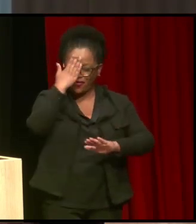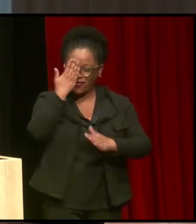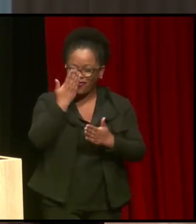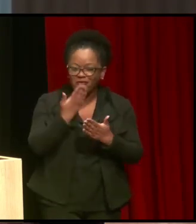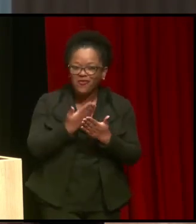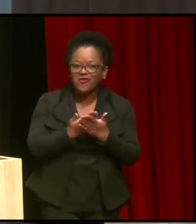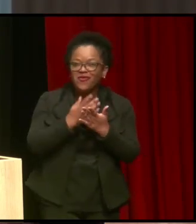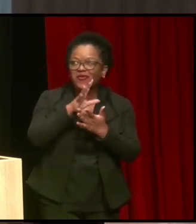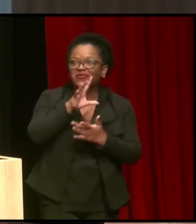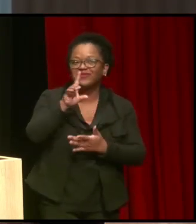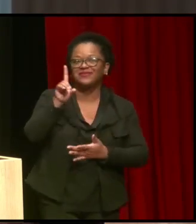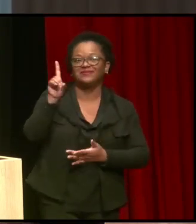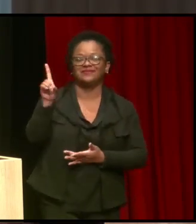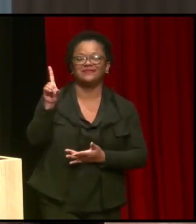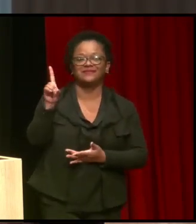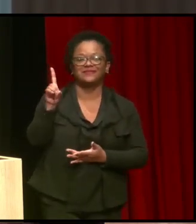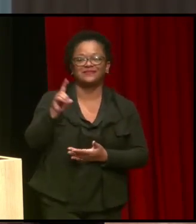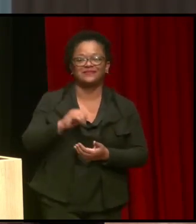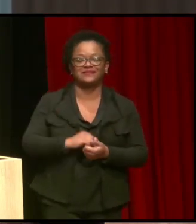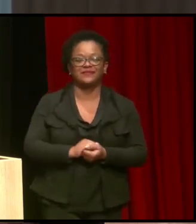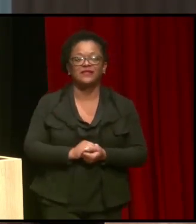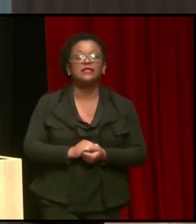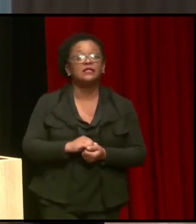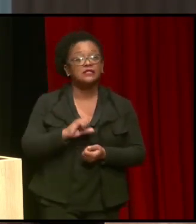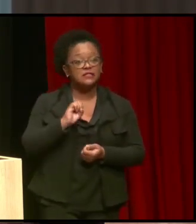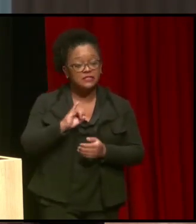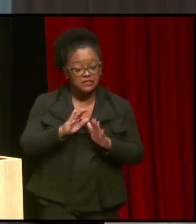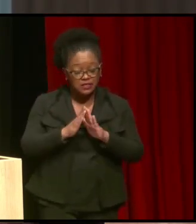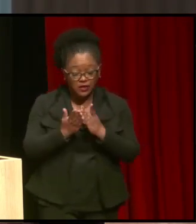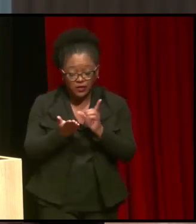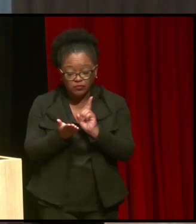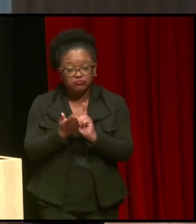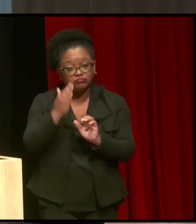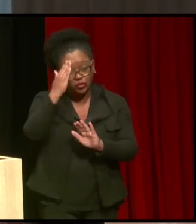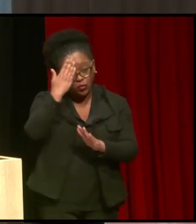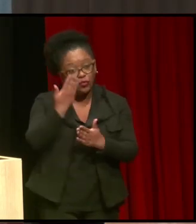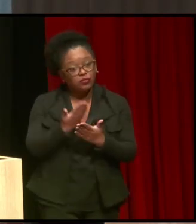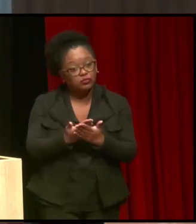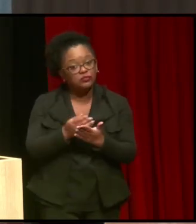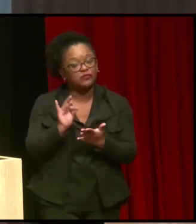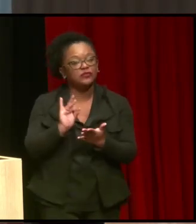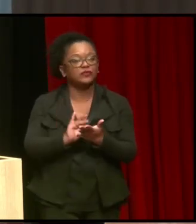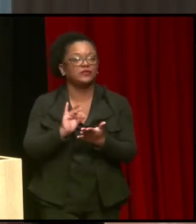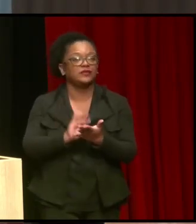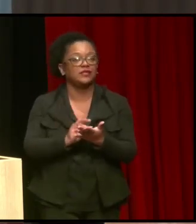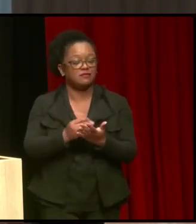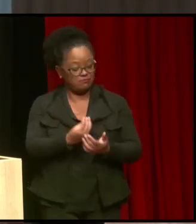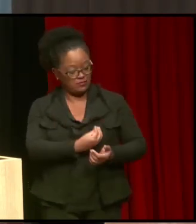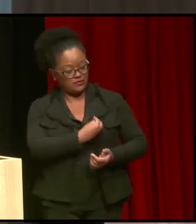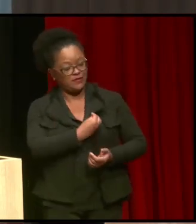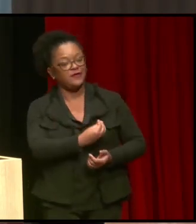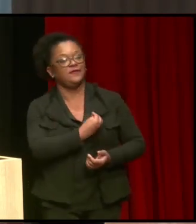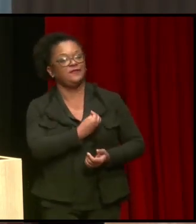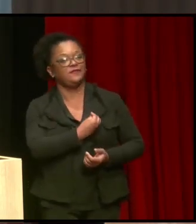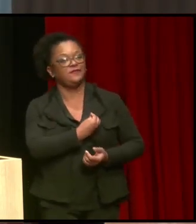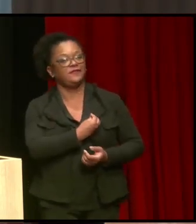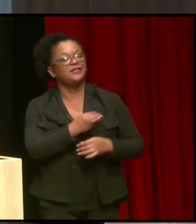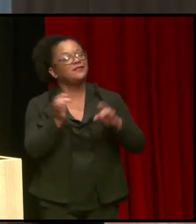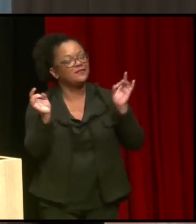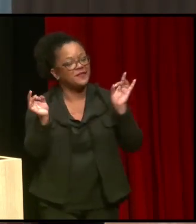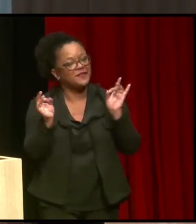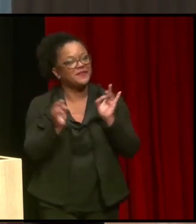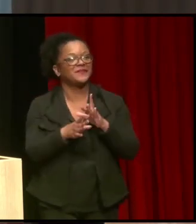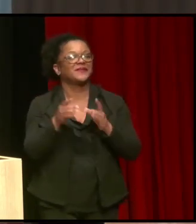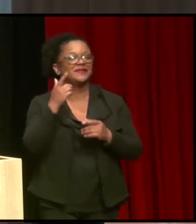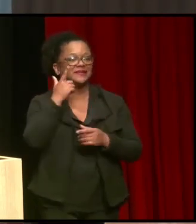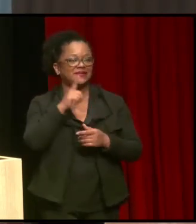naquilo. E se você confia naquilo, vive aquilo. É o último passo. E aí a gente tem aqui